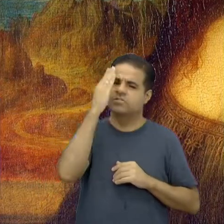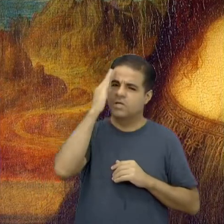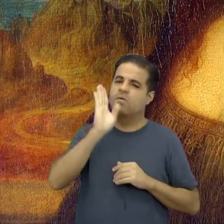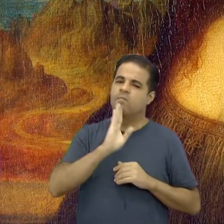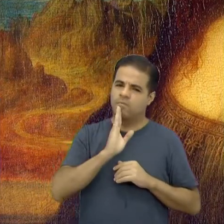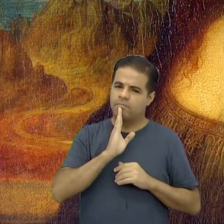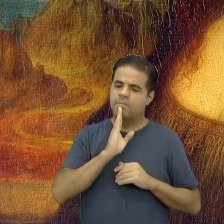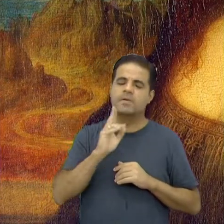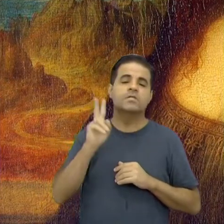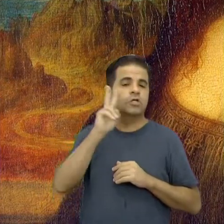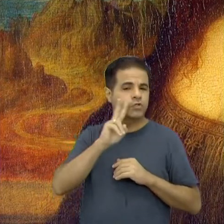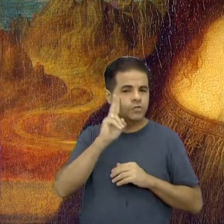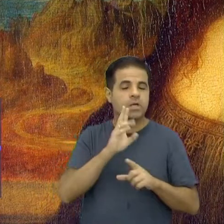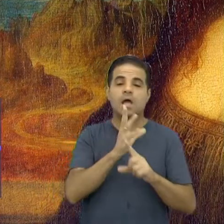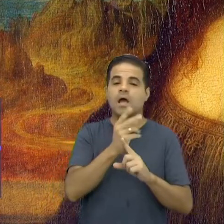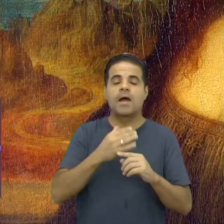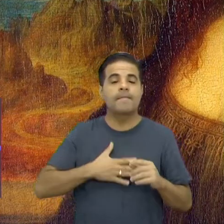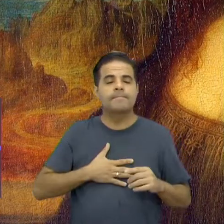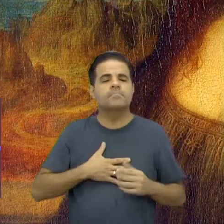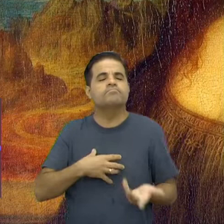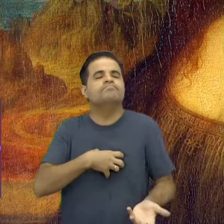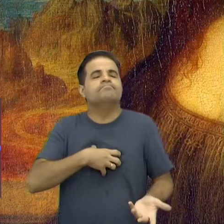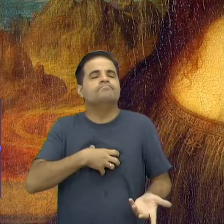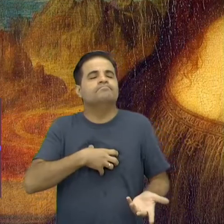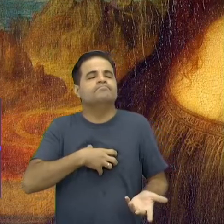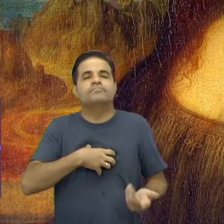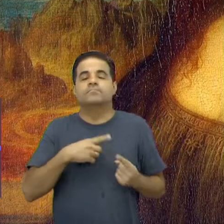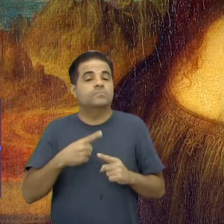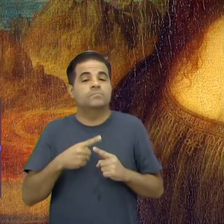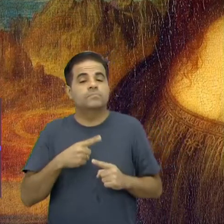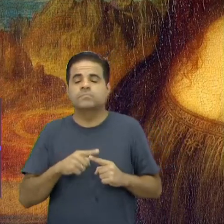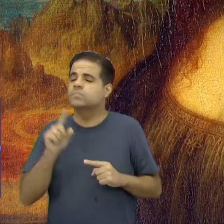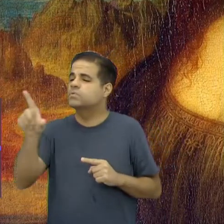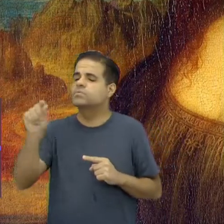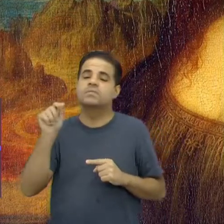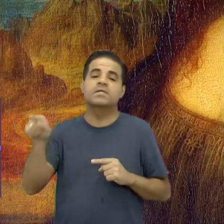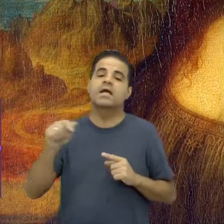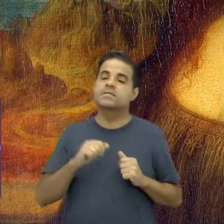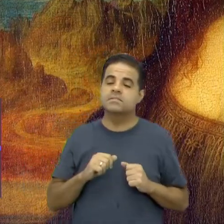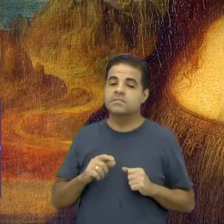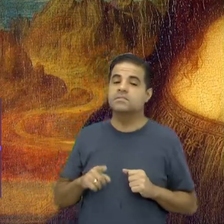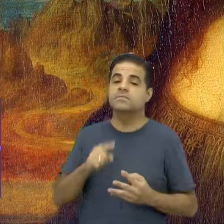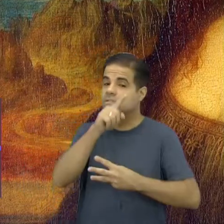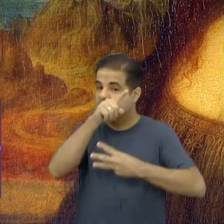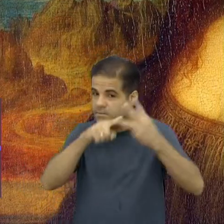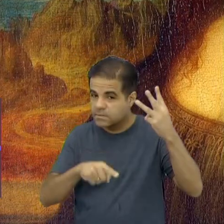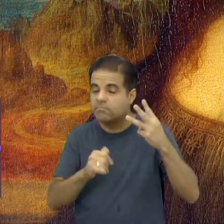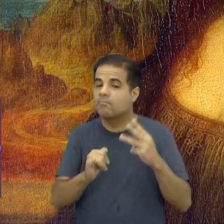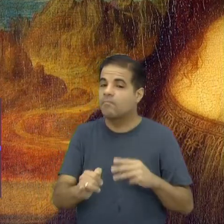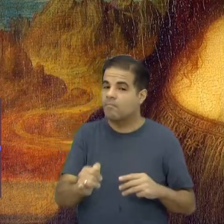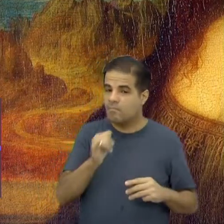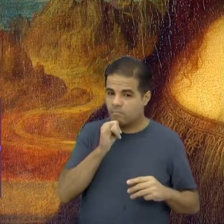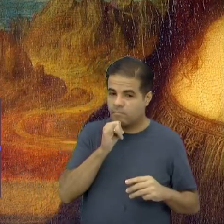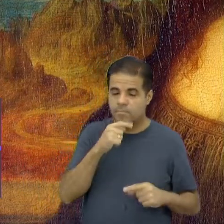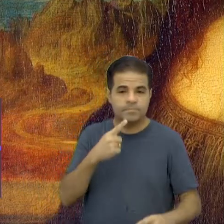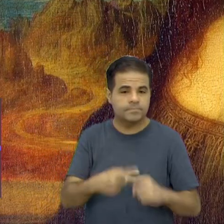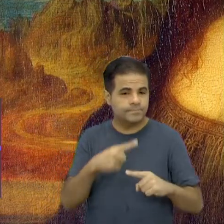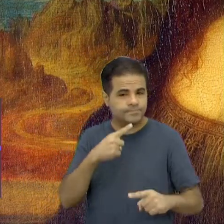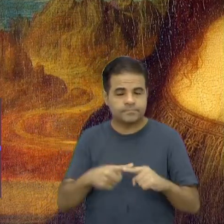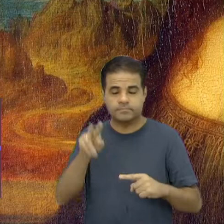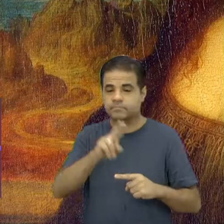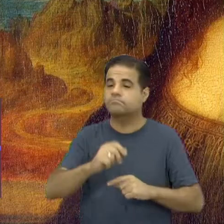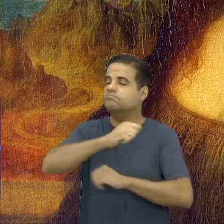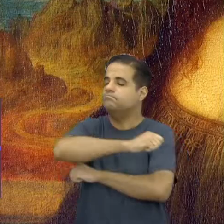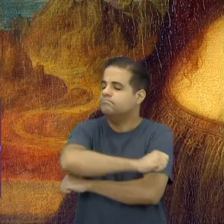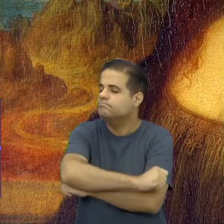da arte. Mas qual foi a minha inspiração? Por que eu escolhi essa obra? Olha, eu citei 3 exemplos aqui. E por que eu utilizei a Mona